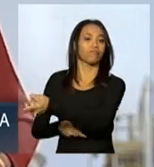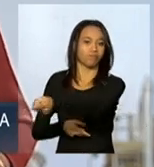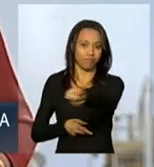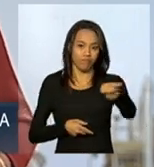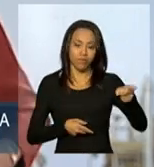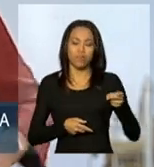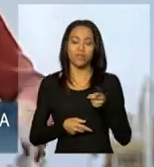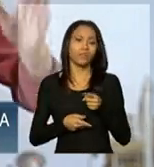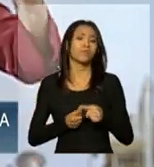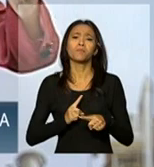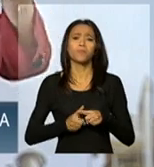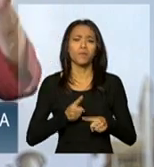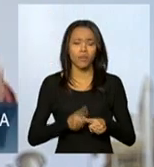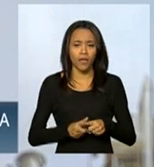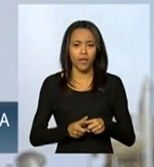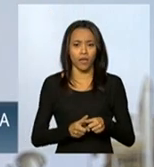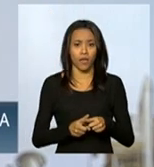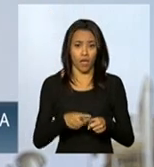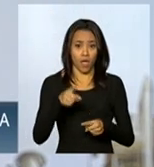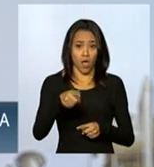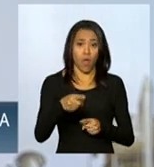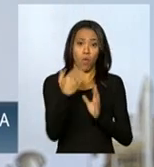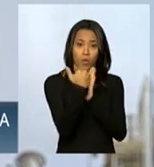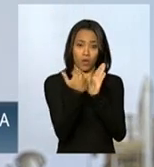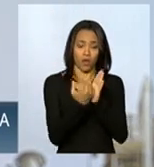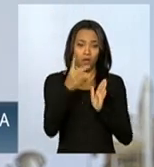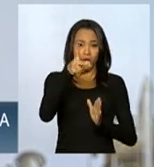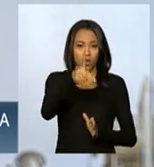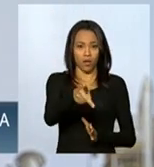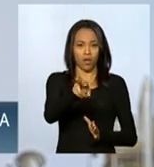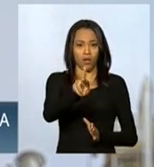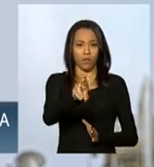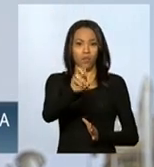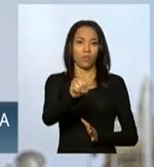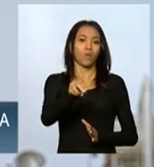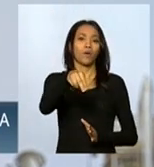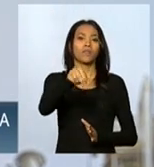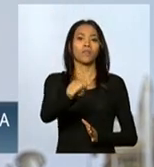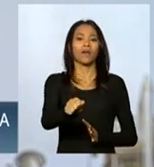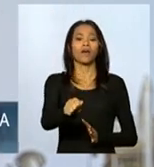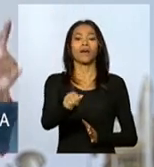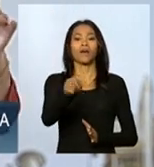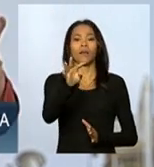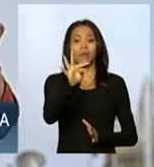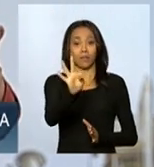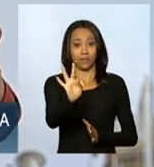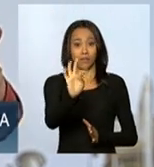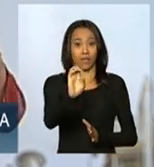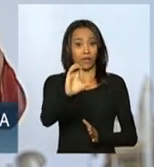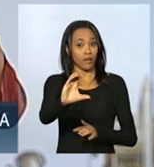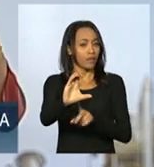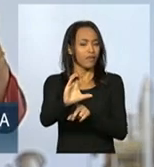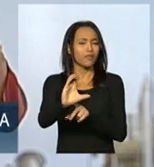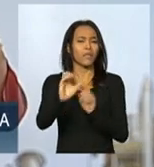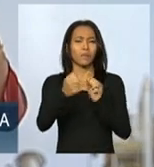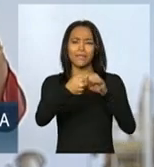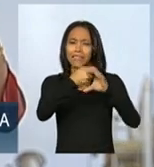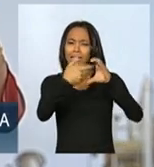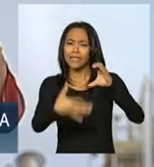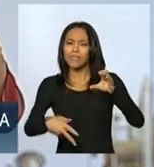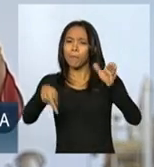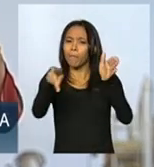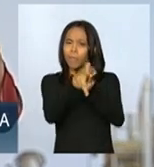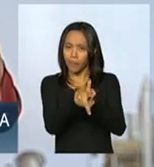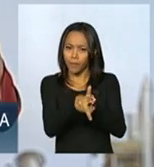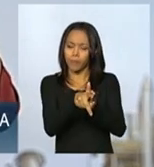quê? Porque o Pronatec tem algumas características. Avaré foi o primeiro que eu